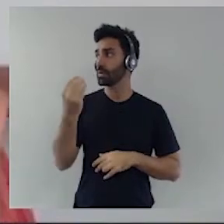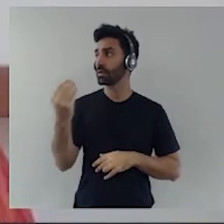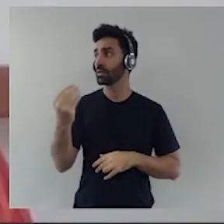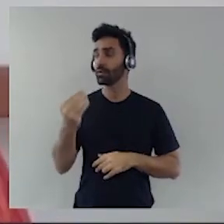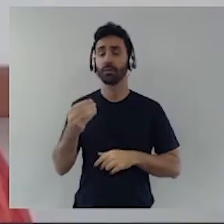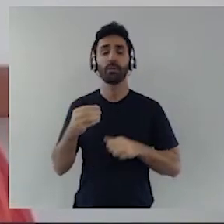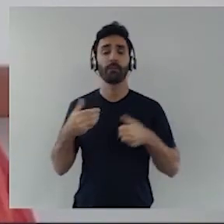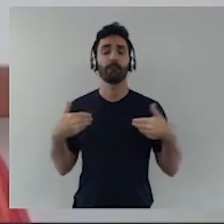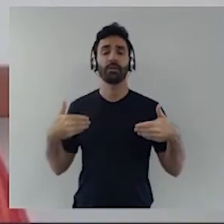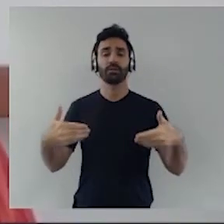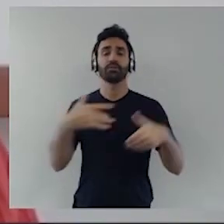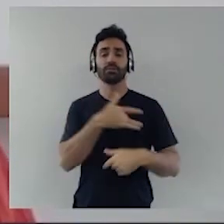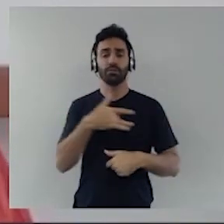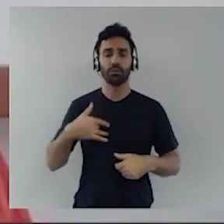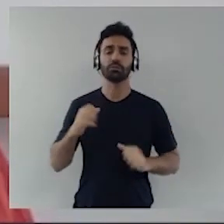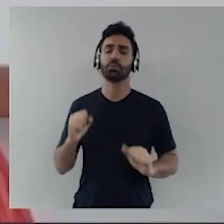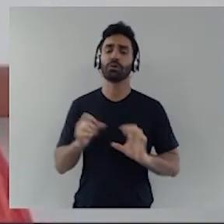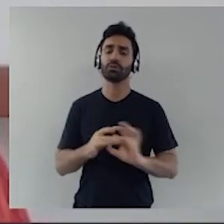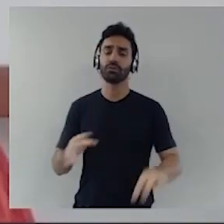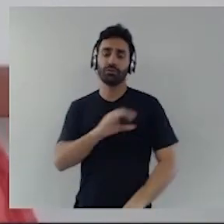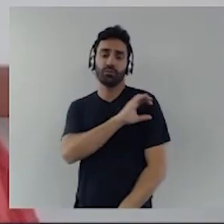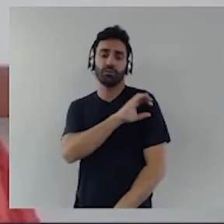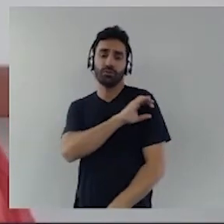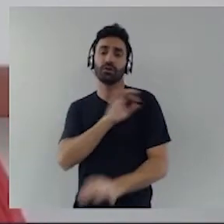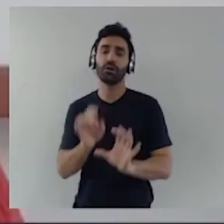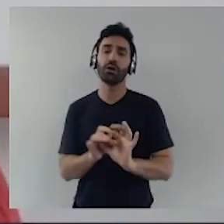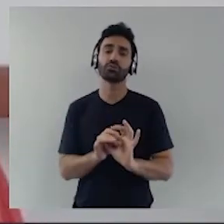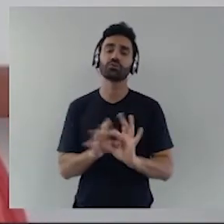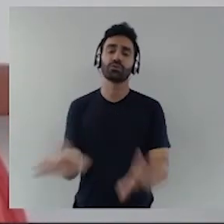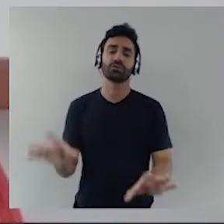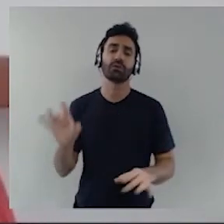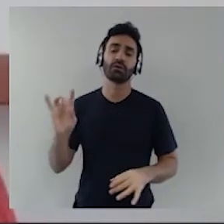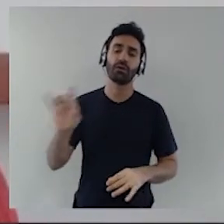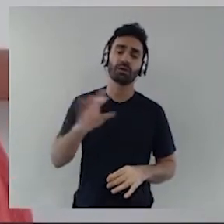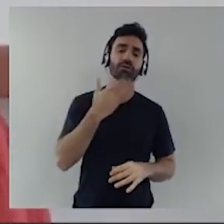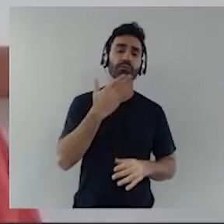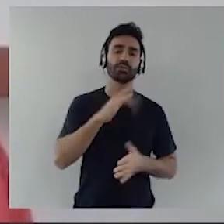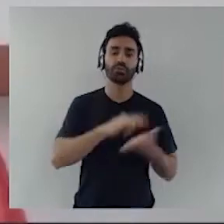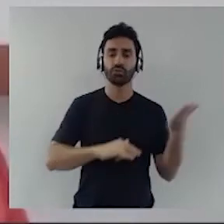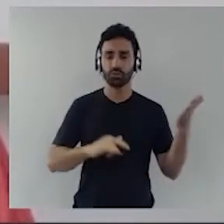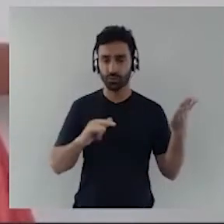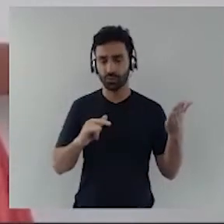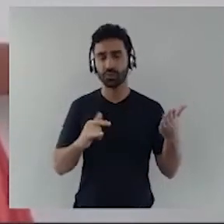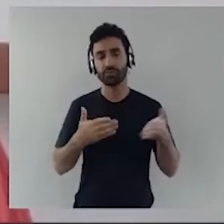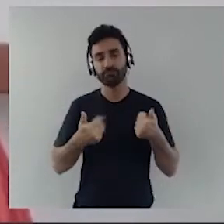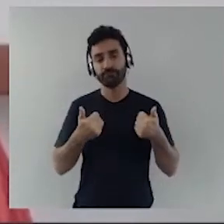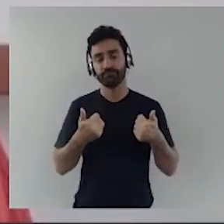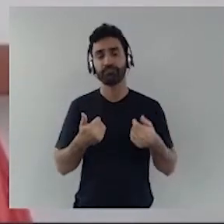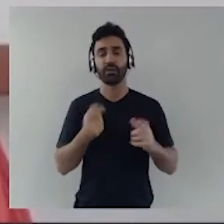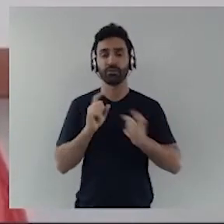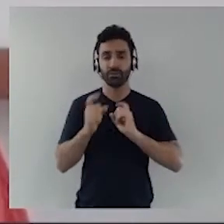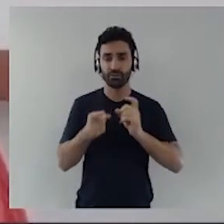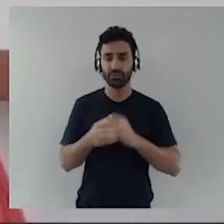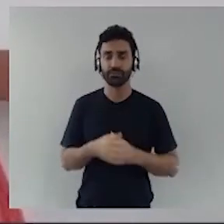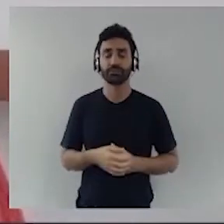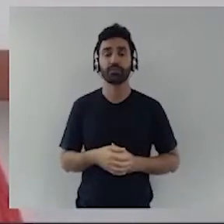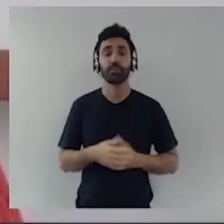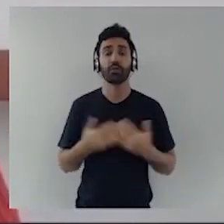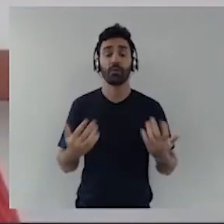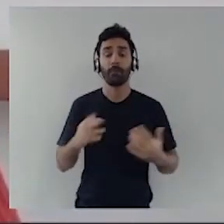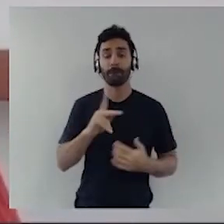passa a coordenar e autorizar cada uma das requisições administrativas hora é a